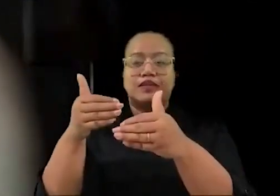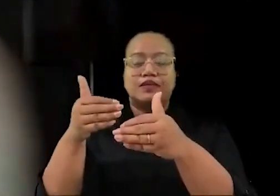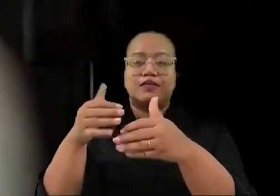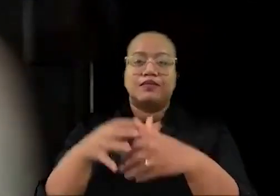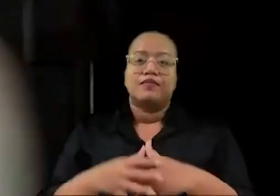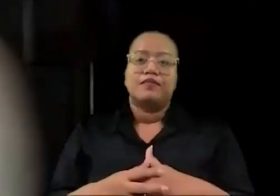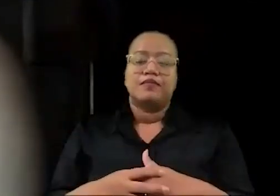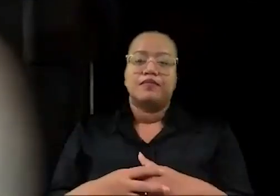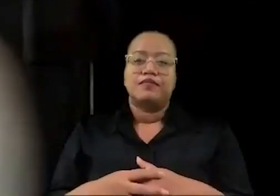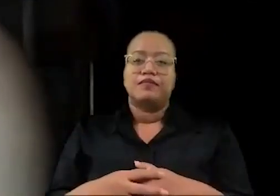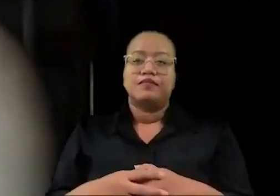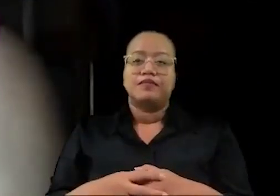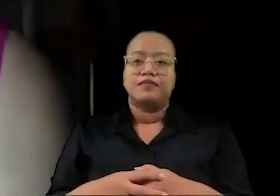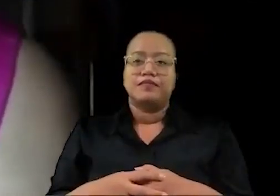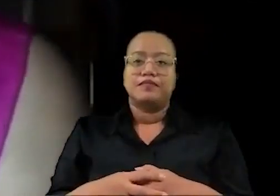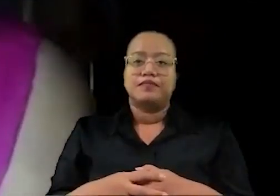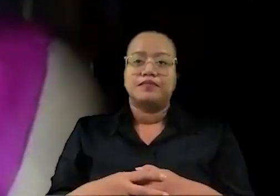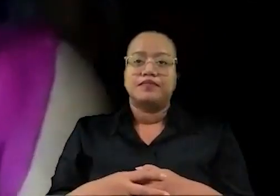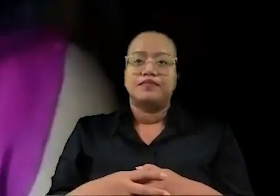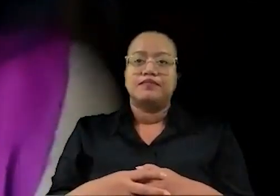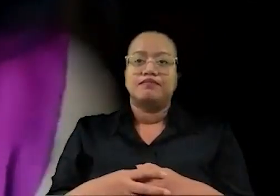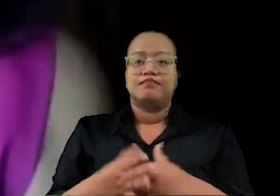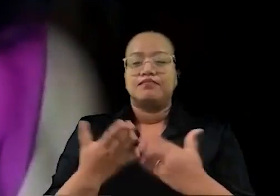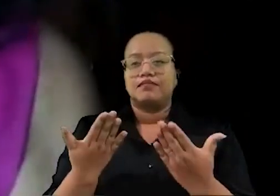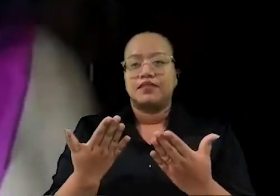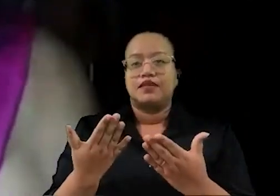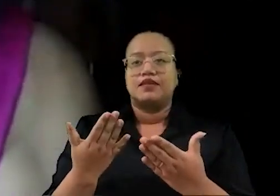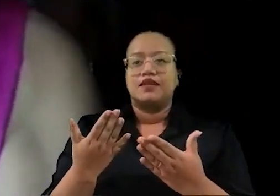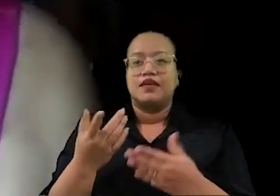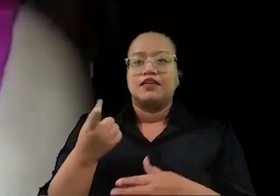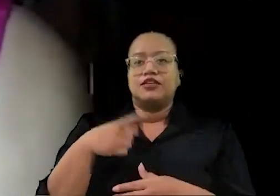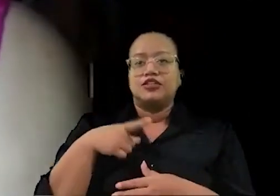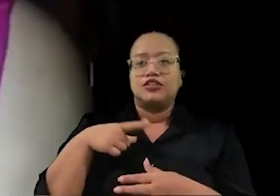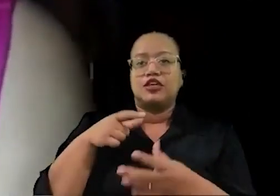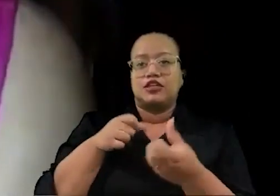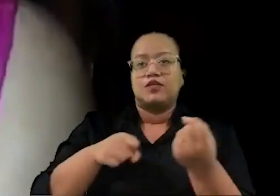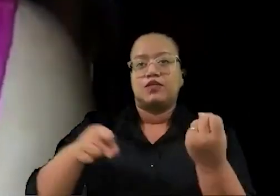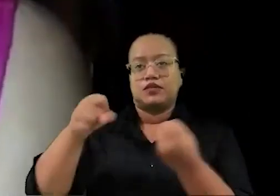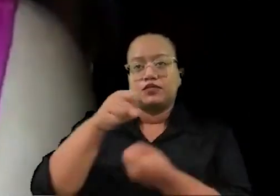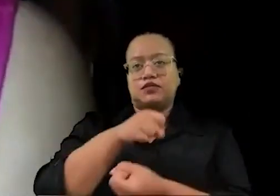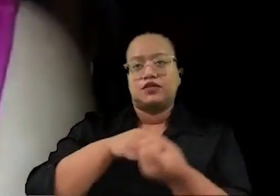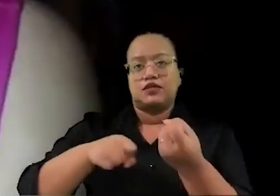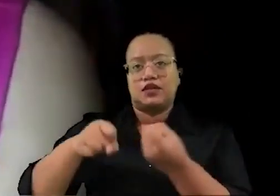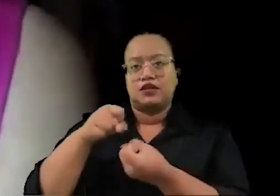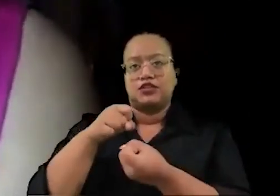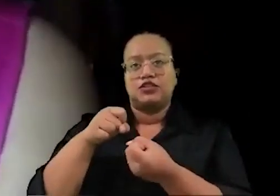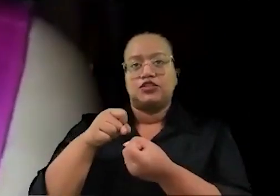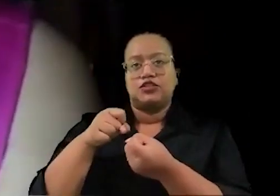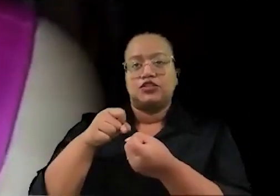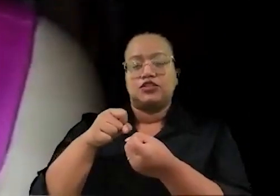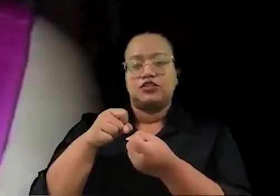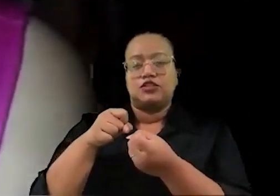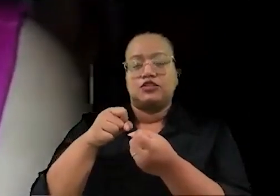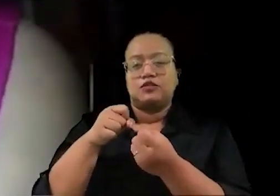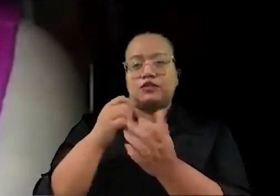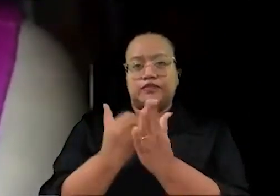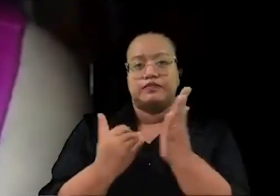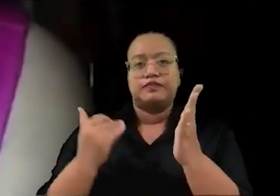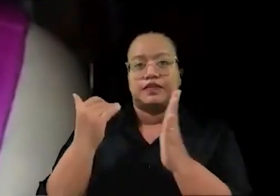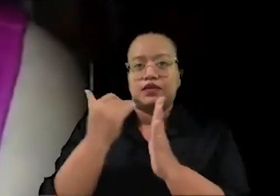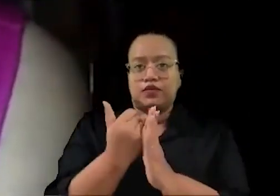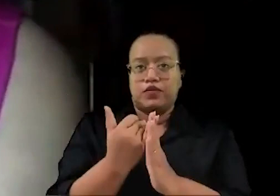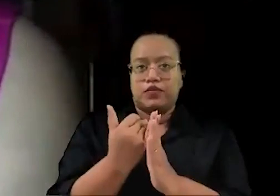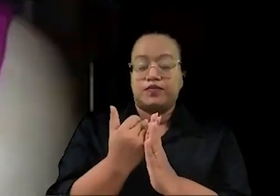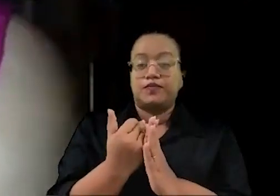que viesse, que tivesse uma sustentabilidade maior, né? Então, o que nós perdemos no